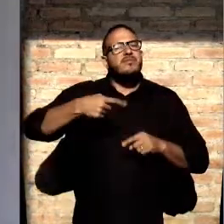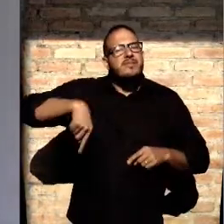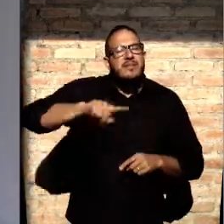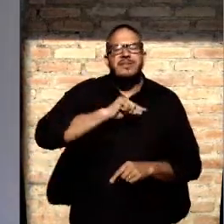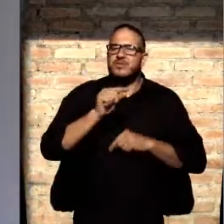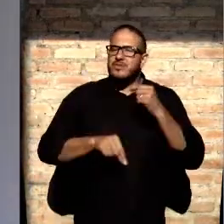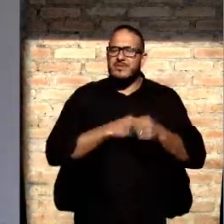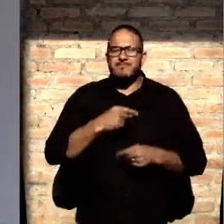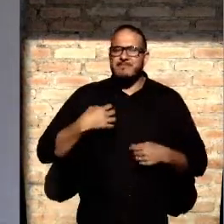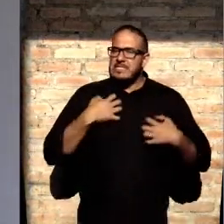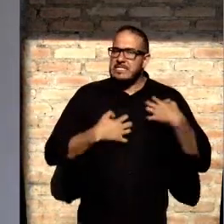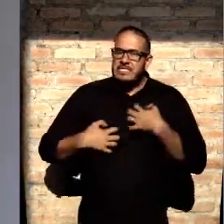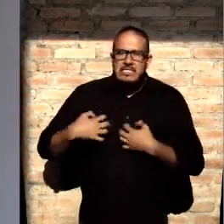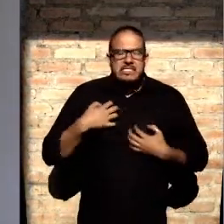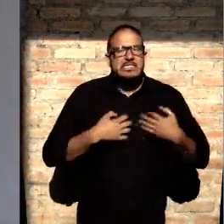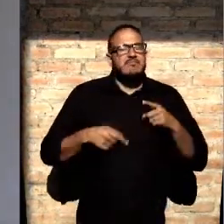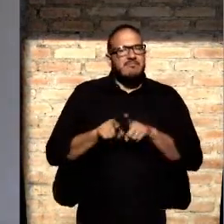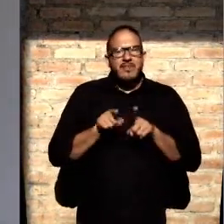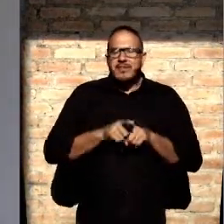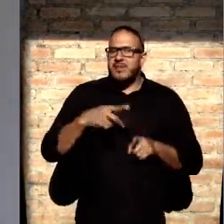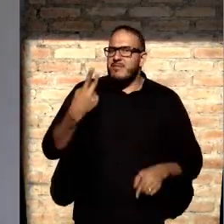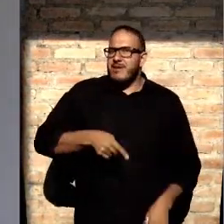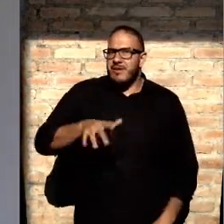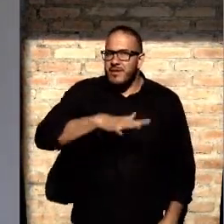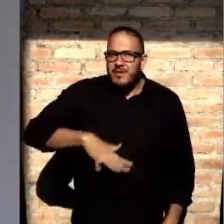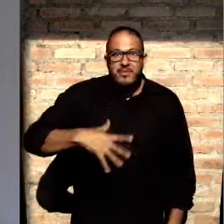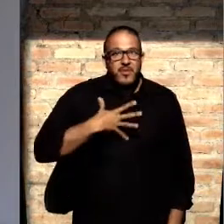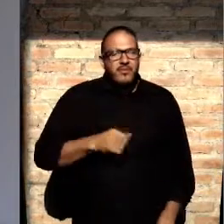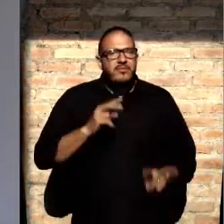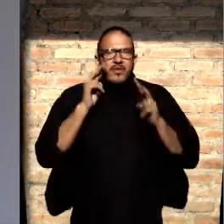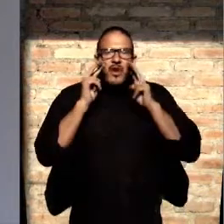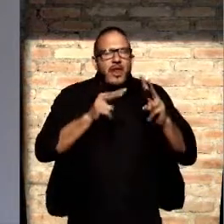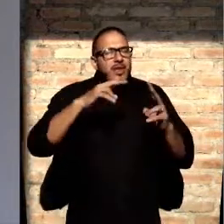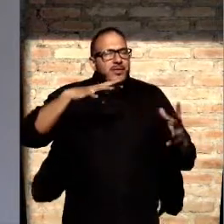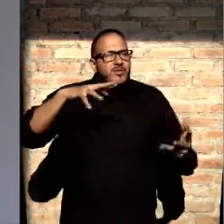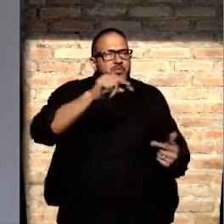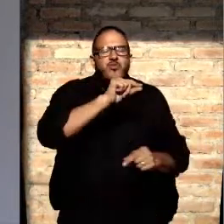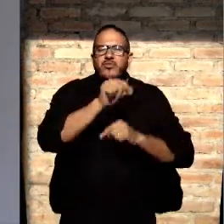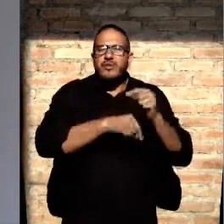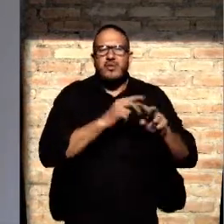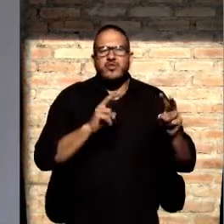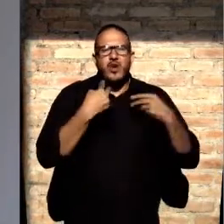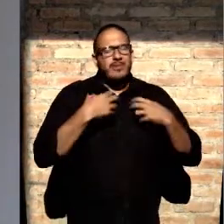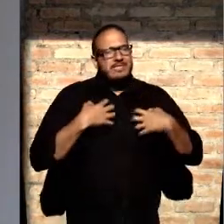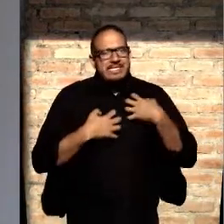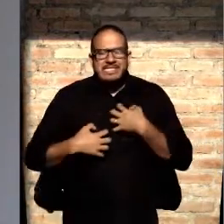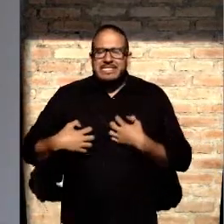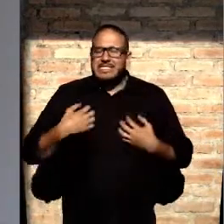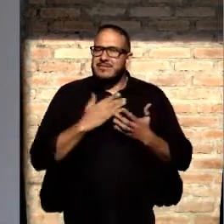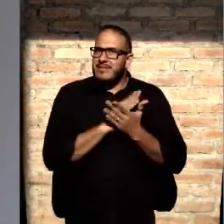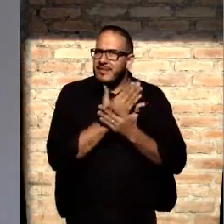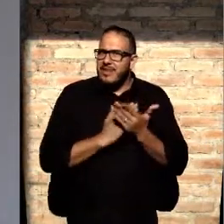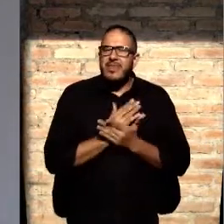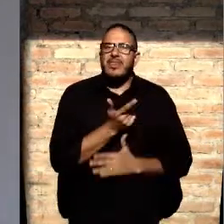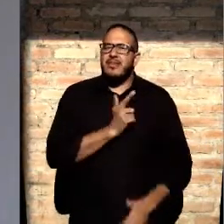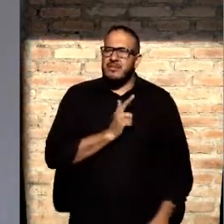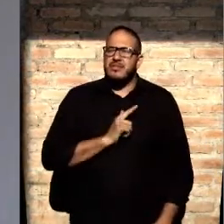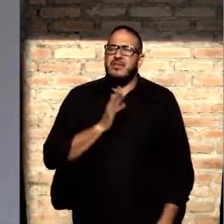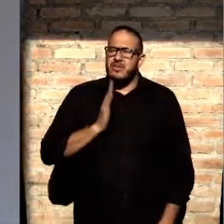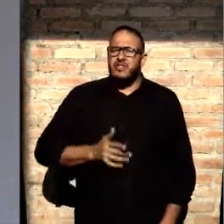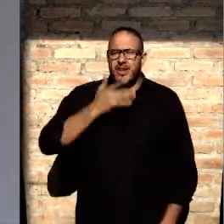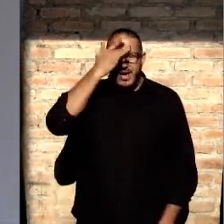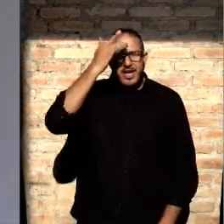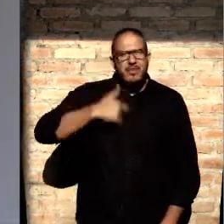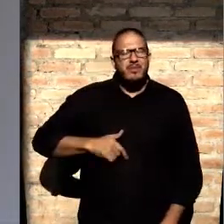que os meus filhos me deram e fazendo olhar para o mundo não só a mim quietude que eu tinha eu já tinha era uma